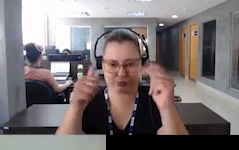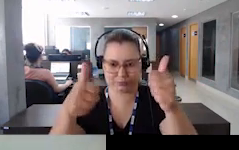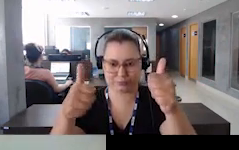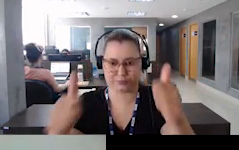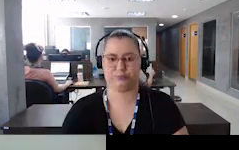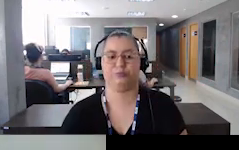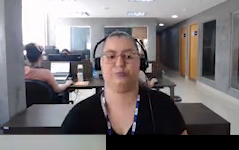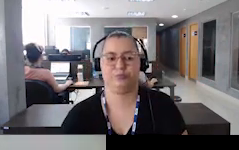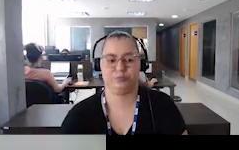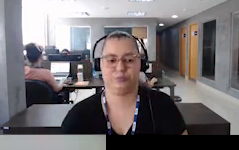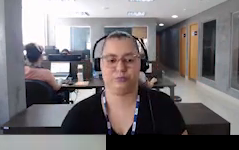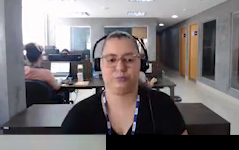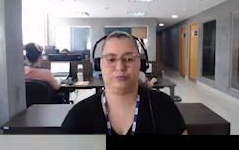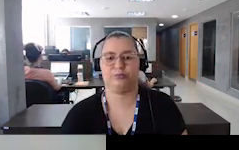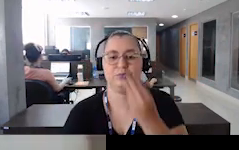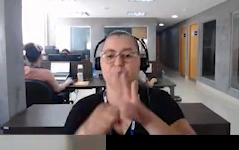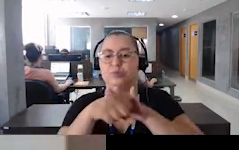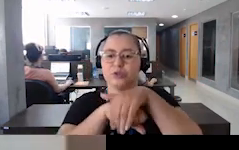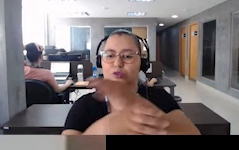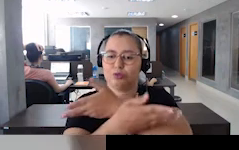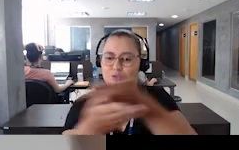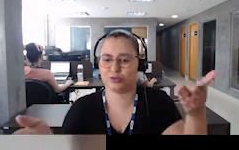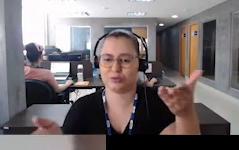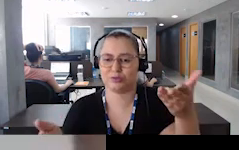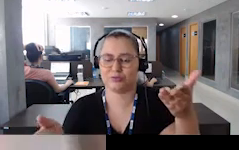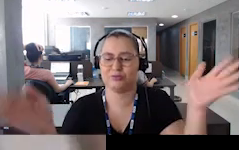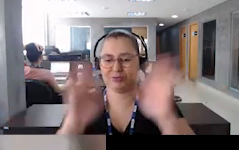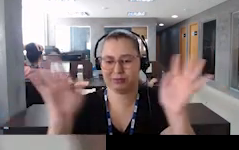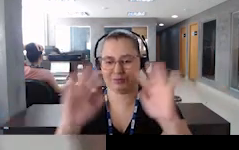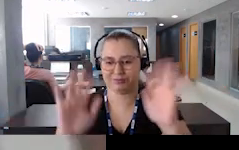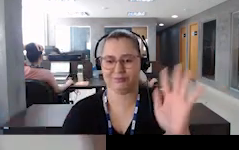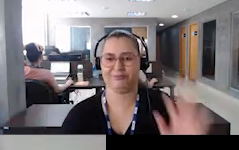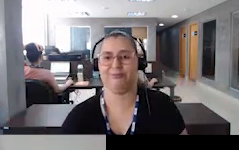é isso. Boa noite aí a todos. Até a próxima semana. Boa noite.